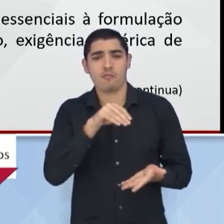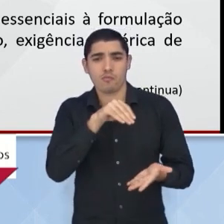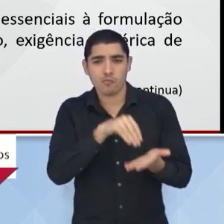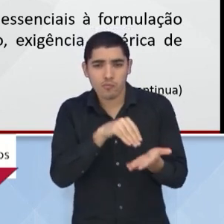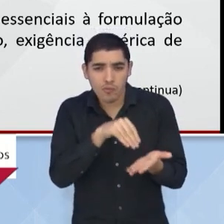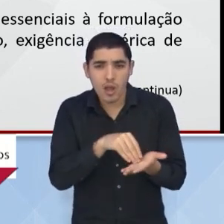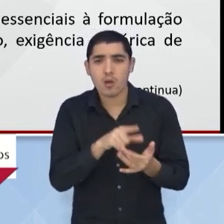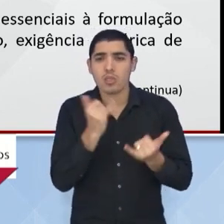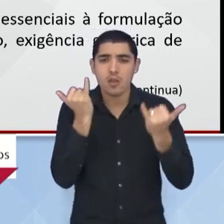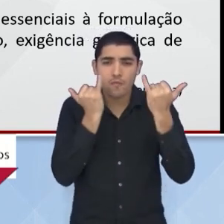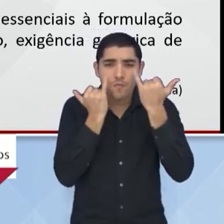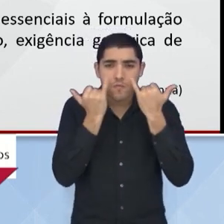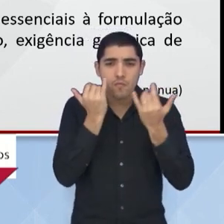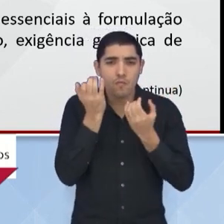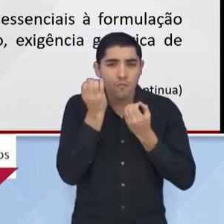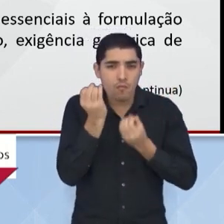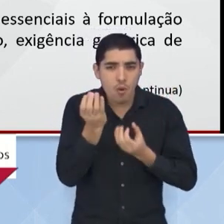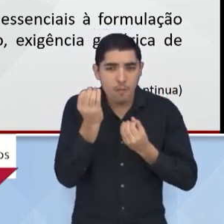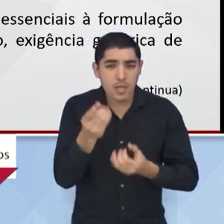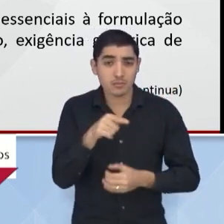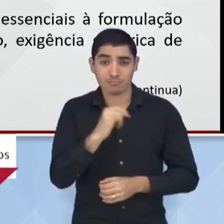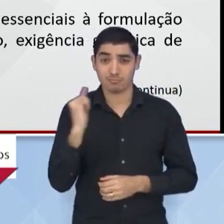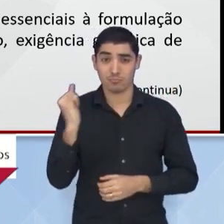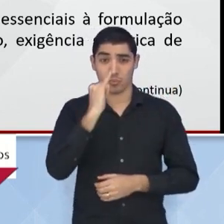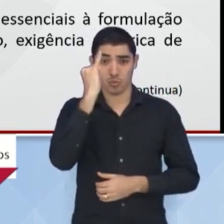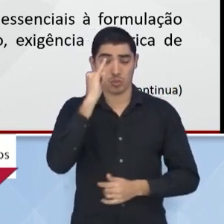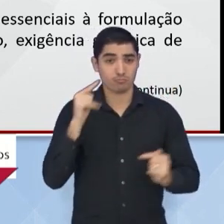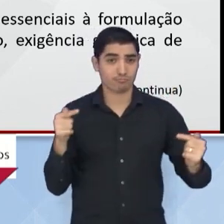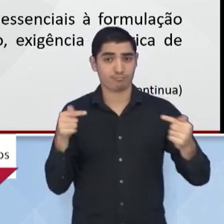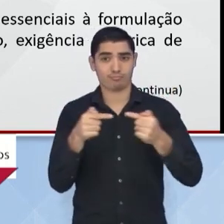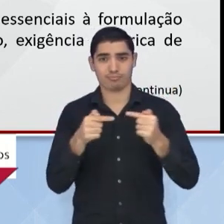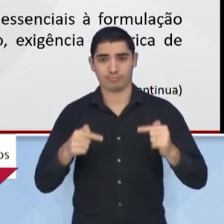ausência de informações essenciais ao dimensionamento do objeto